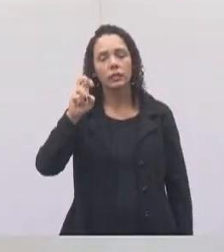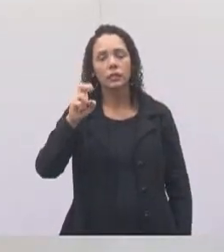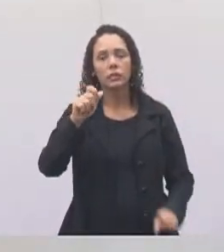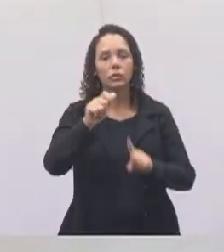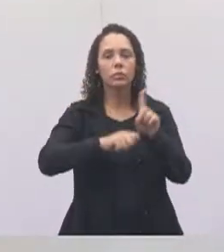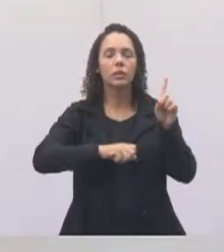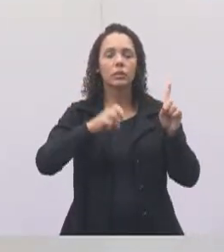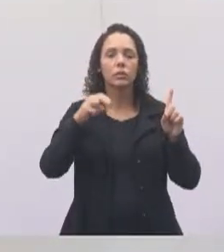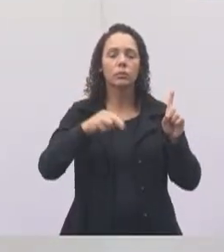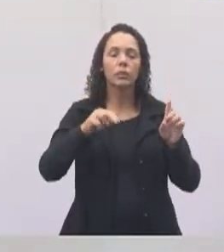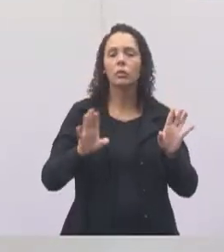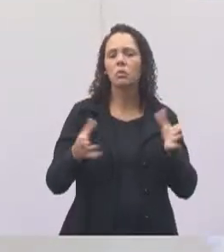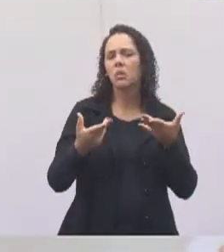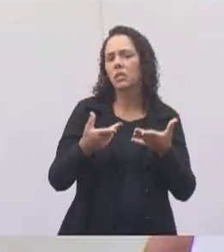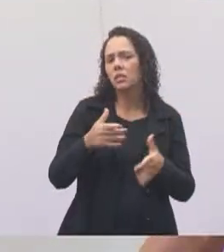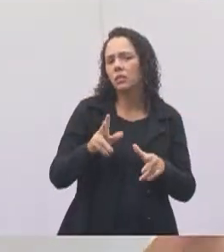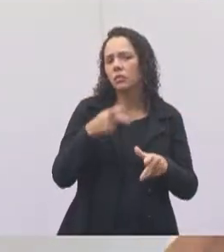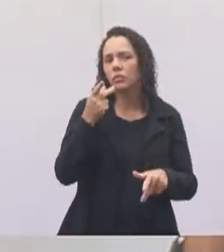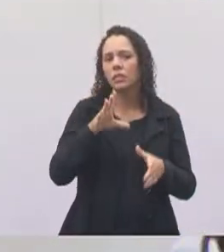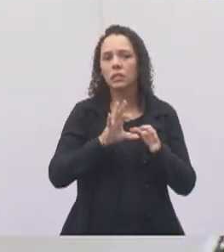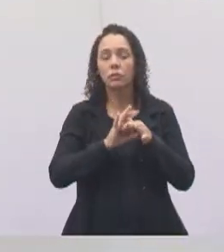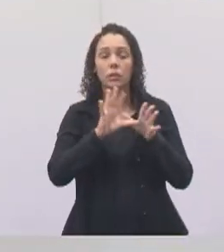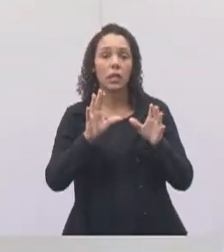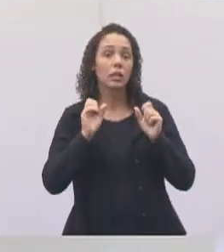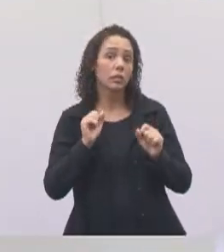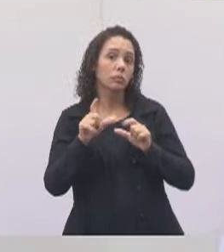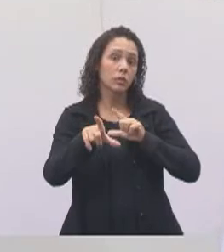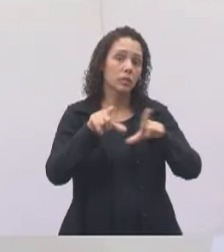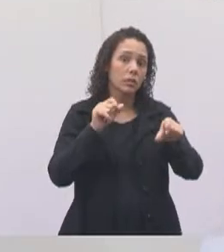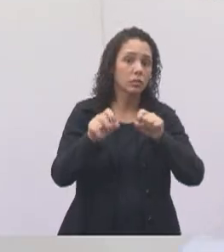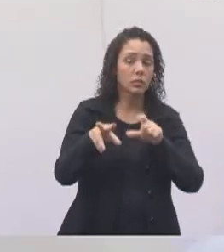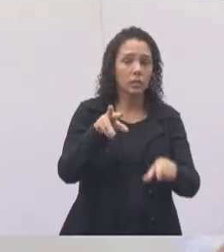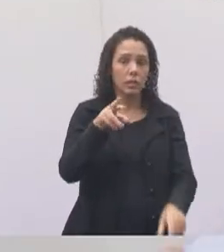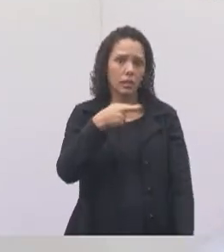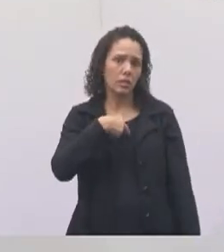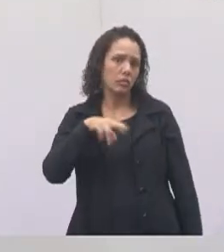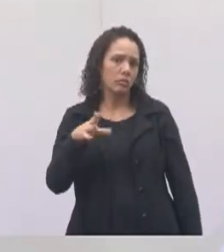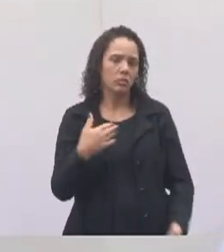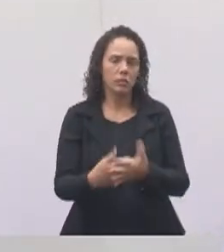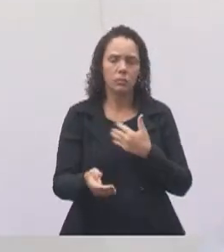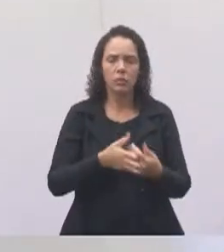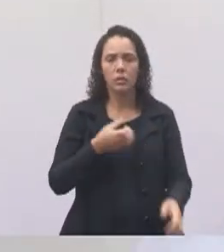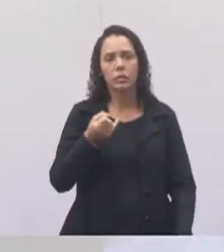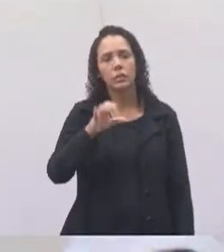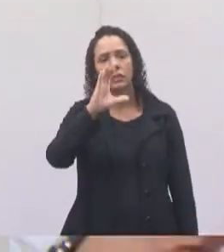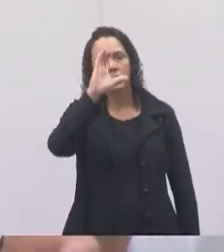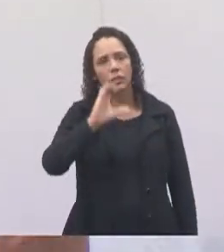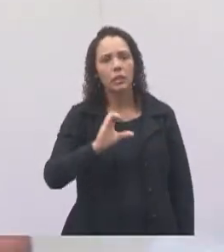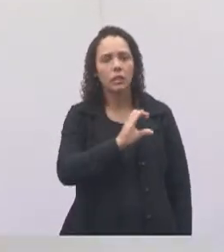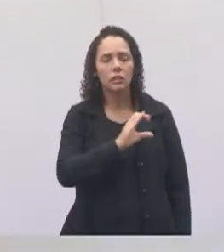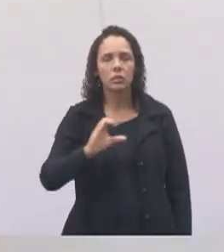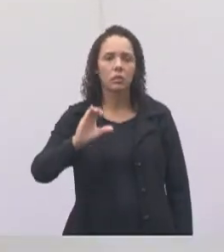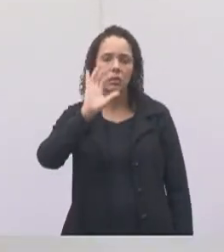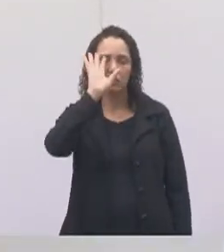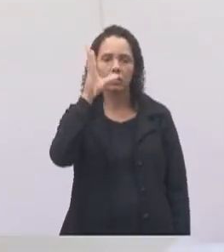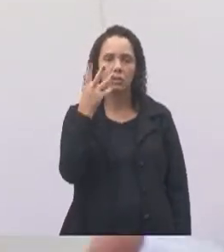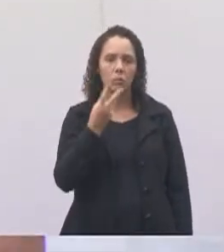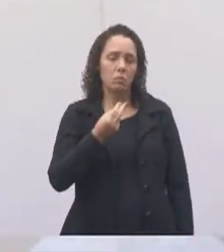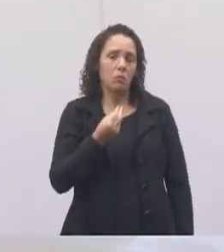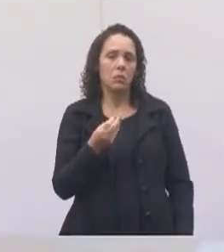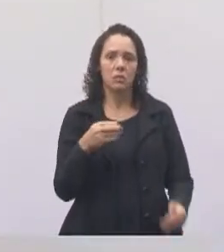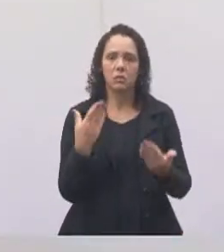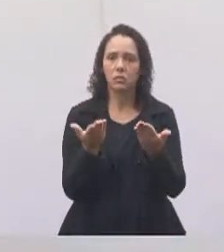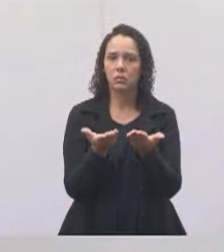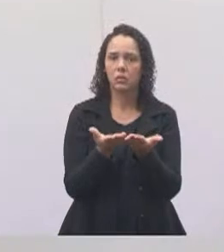gente fala liberdade, é de você poder ter a sua escolha de religião, seja ela católica, umbanda, evangélica, você